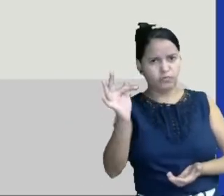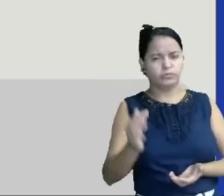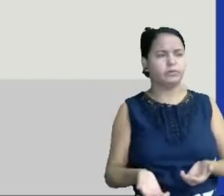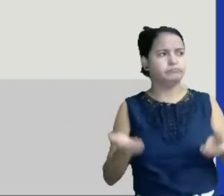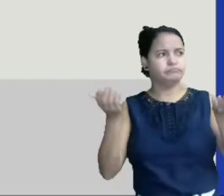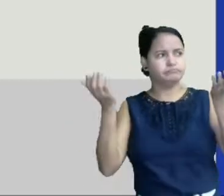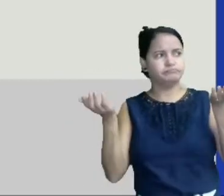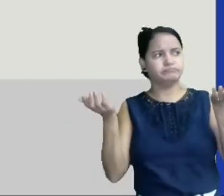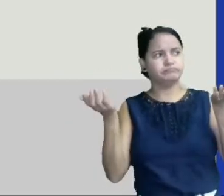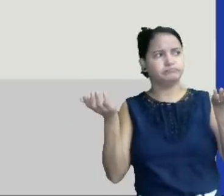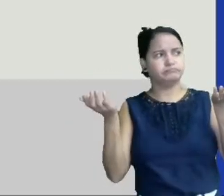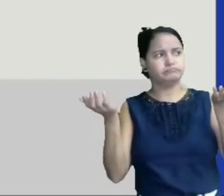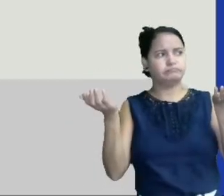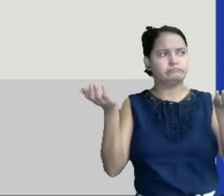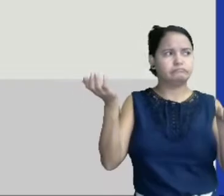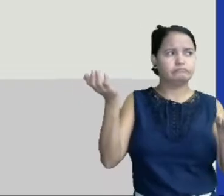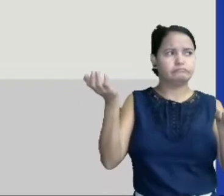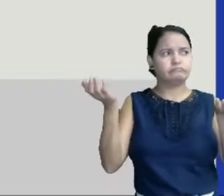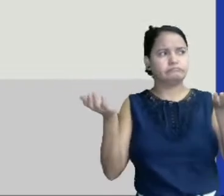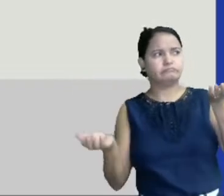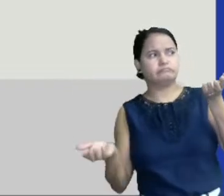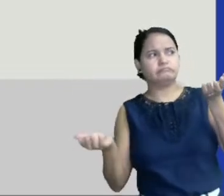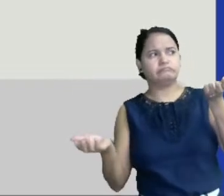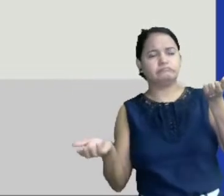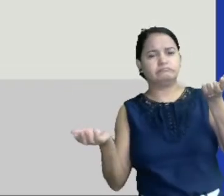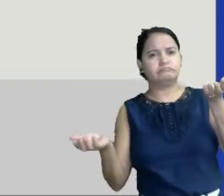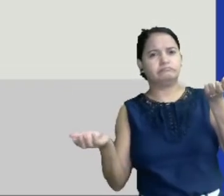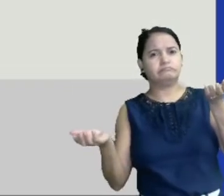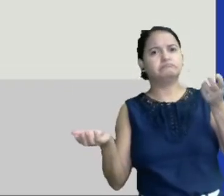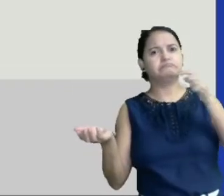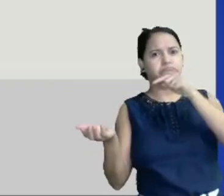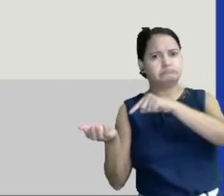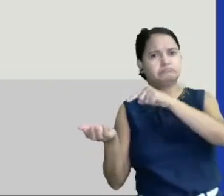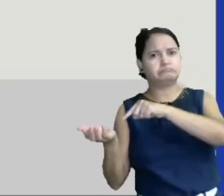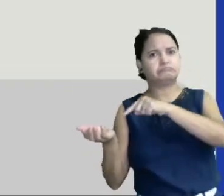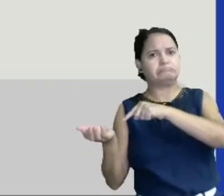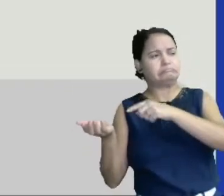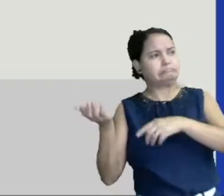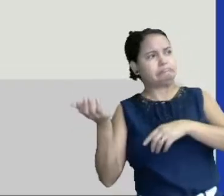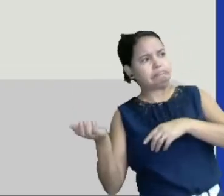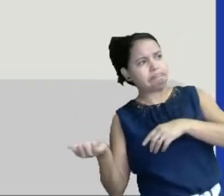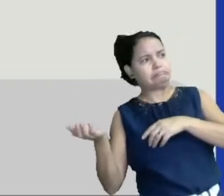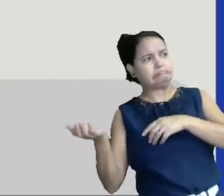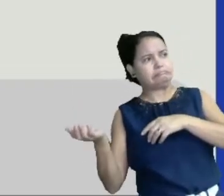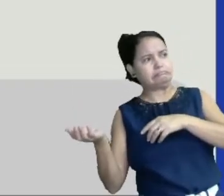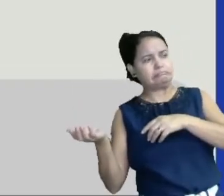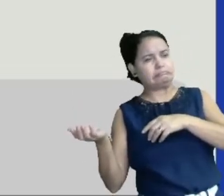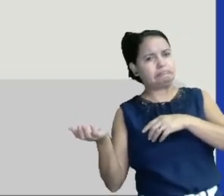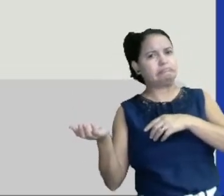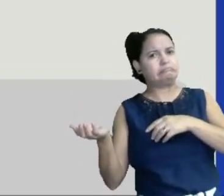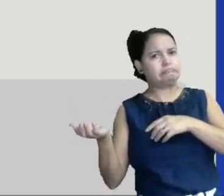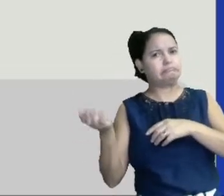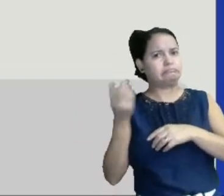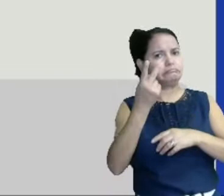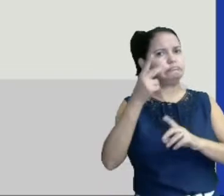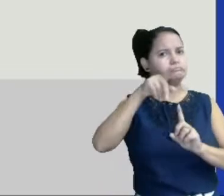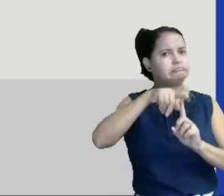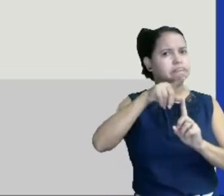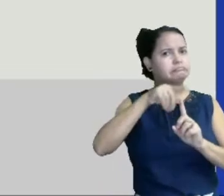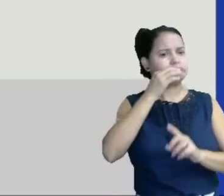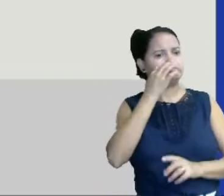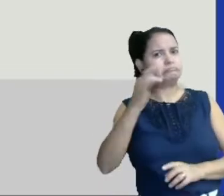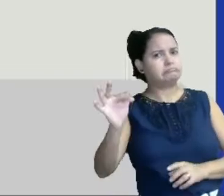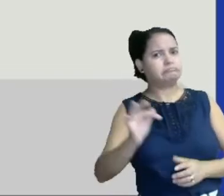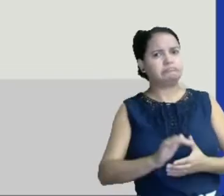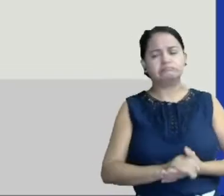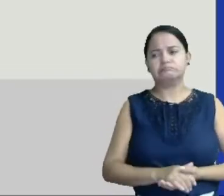frutas tem um peso maior do que as outras duas dos dois outros tipos de fruta que está aí não é representado